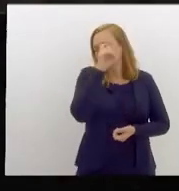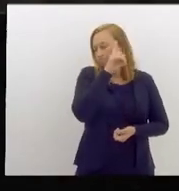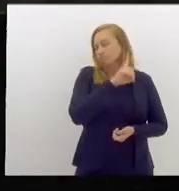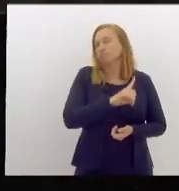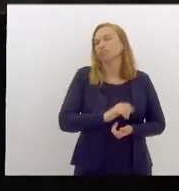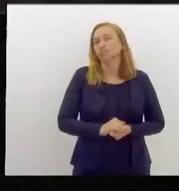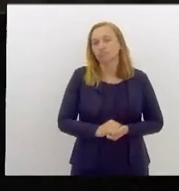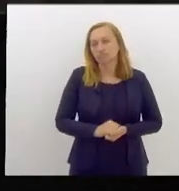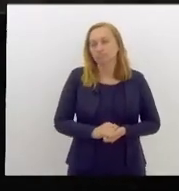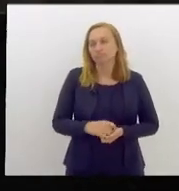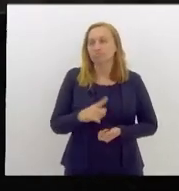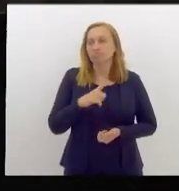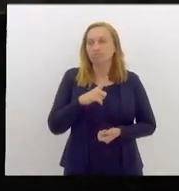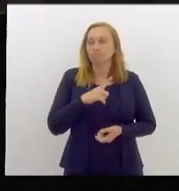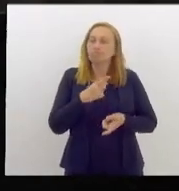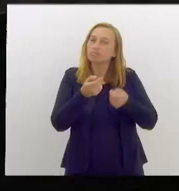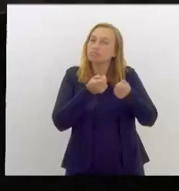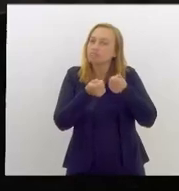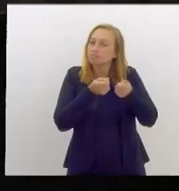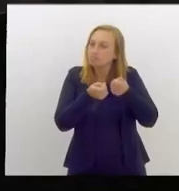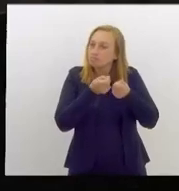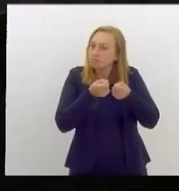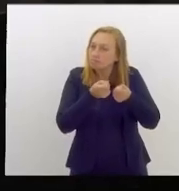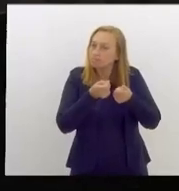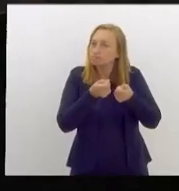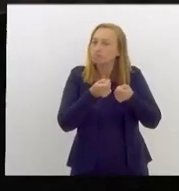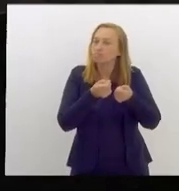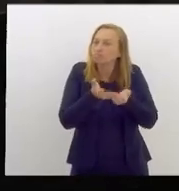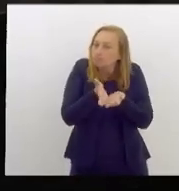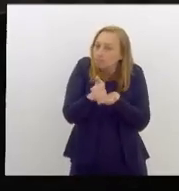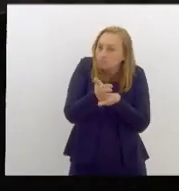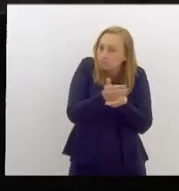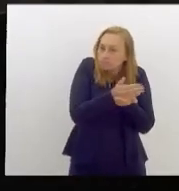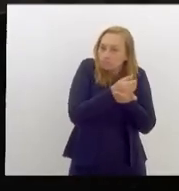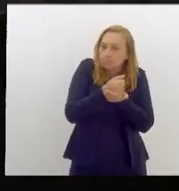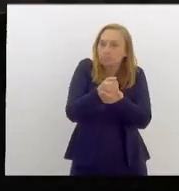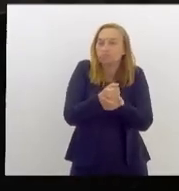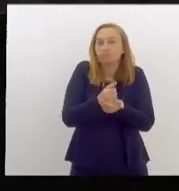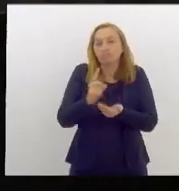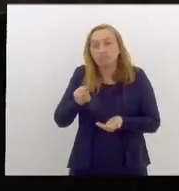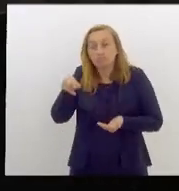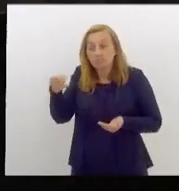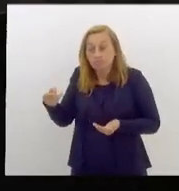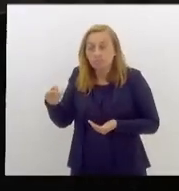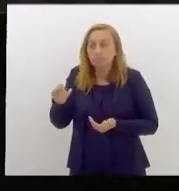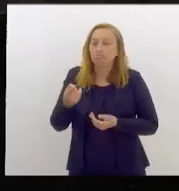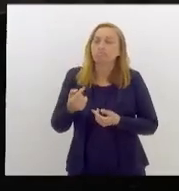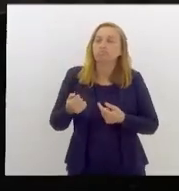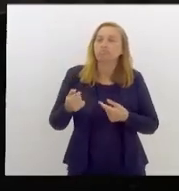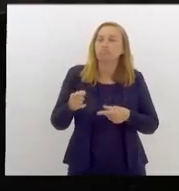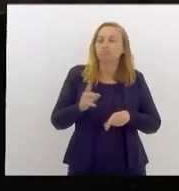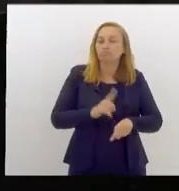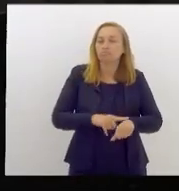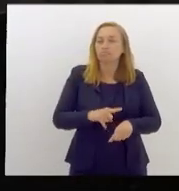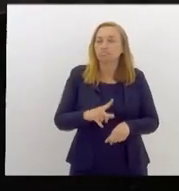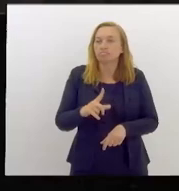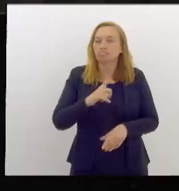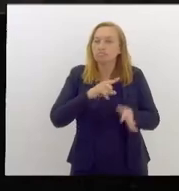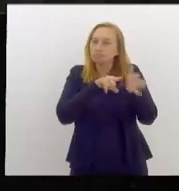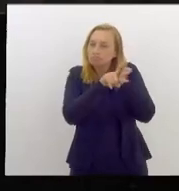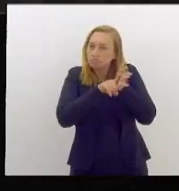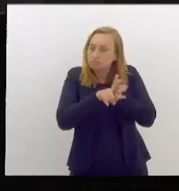que se tenha um controle dessa arrecadação por outro lado ainda que a gente tem